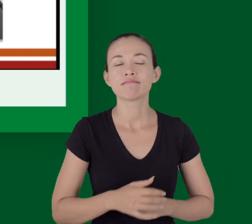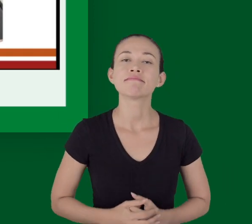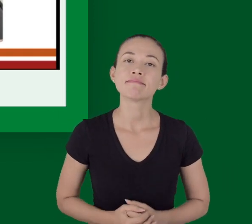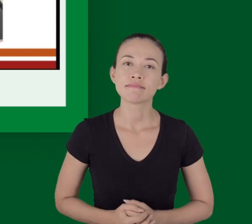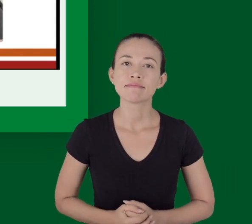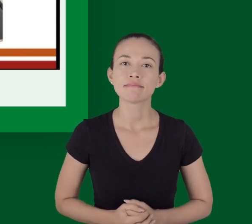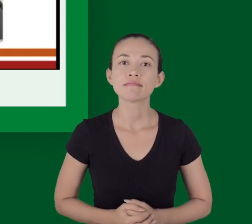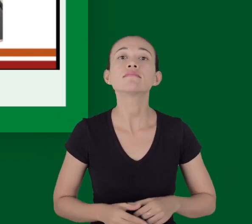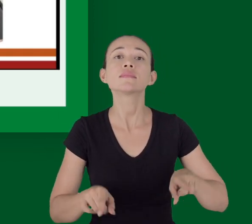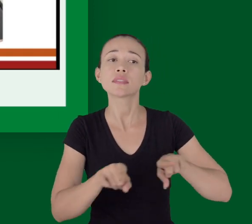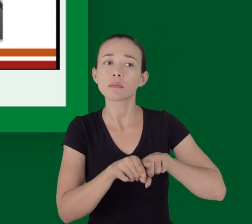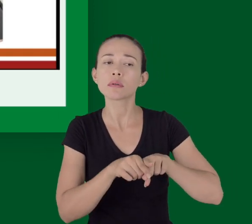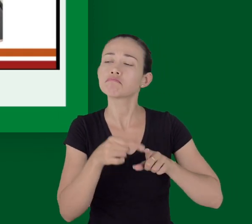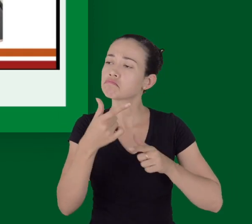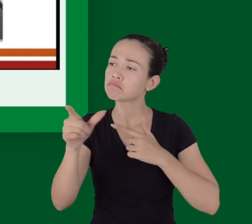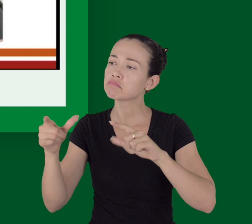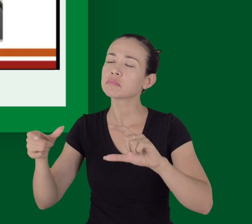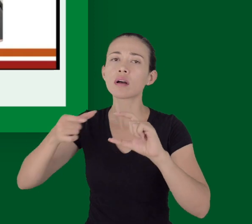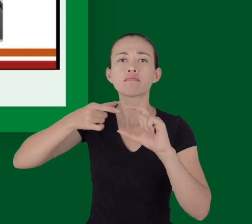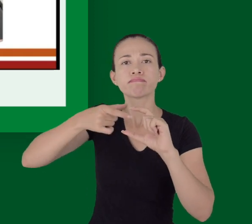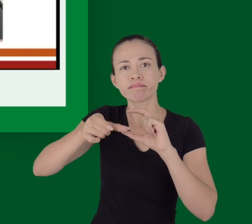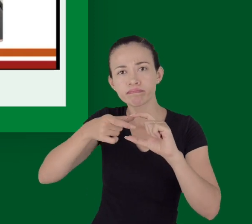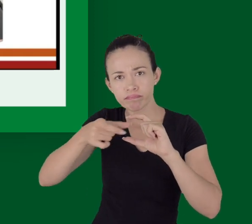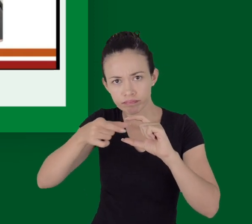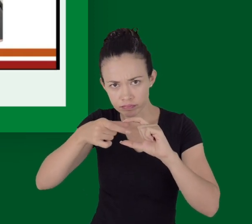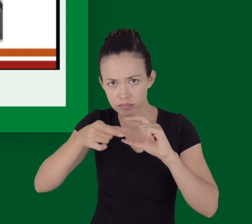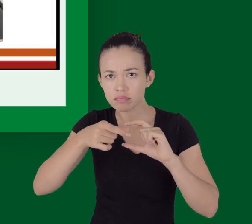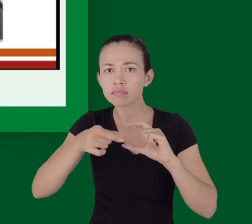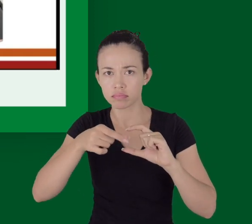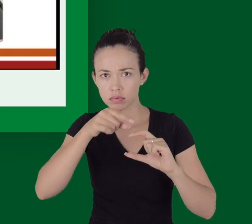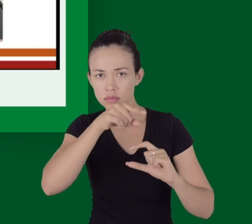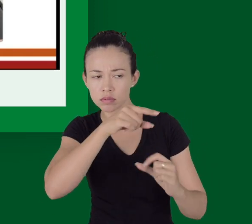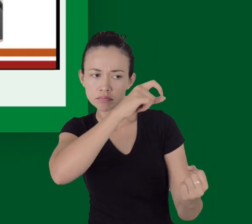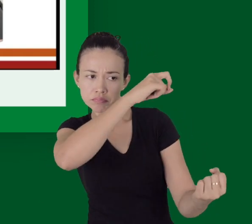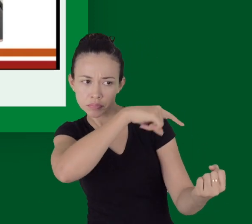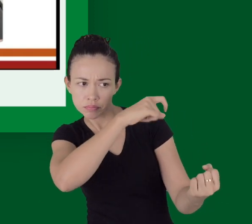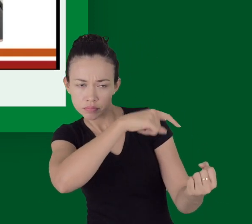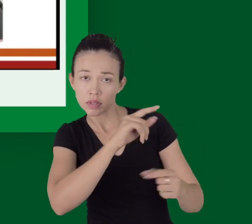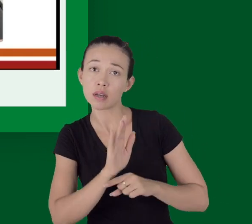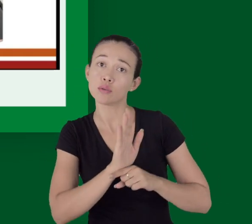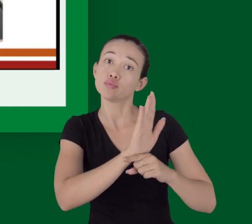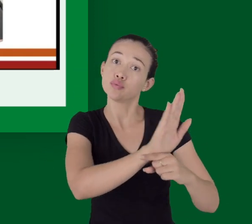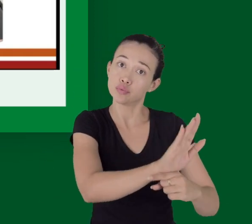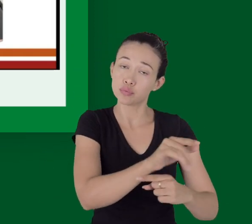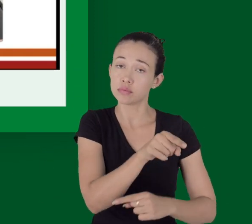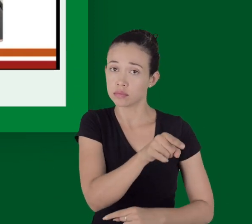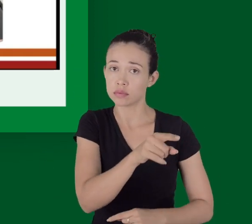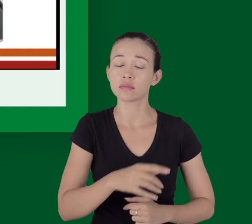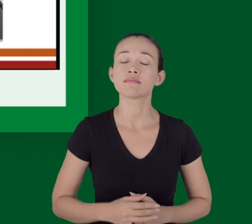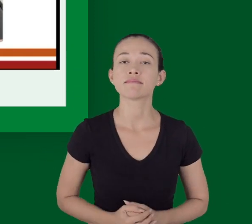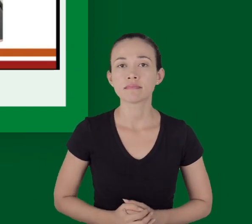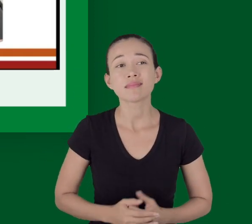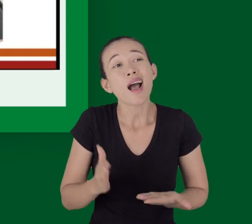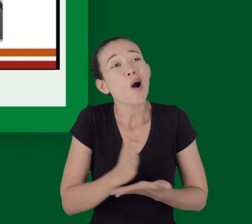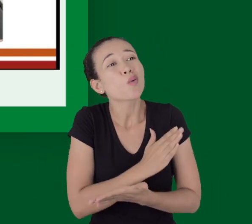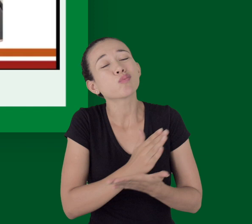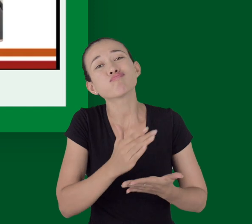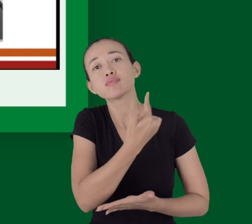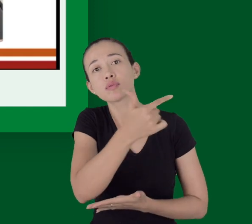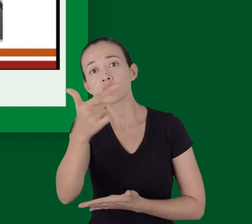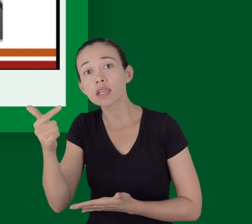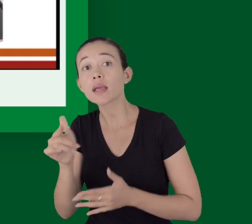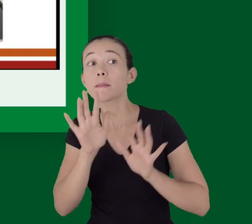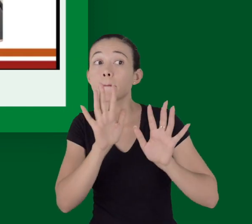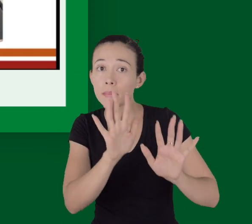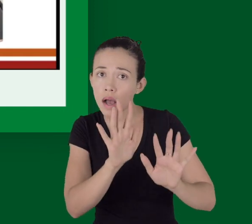agentes hemostáticos, muitos serviços não têm, mas ele pode ser um coadjuvante nesse processo. Mas eu, no momento em que eu paro